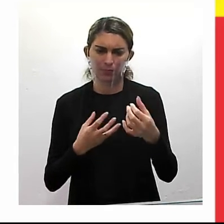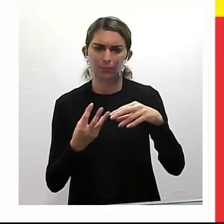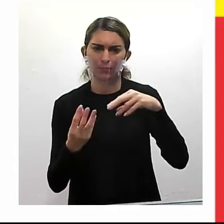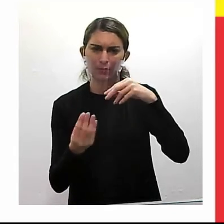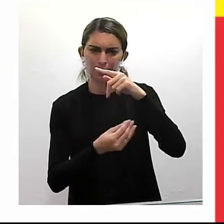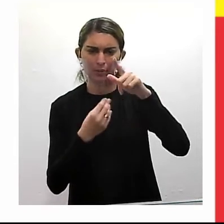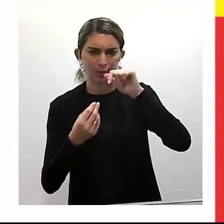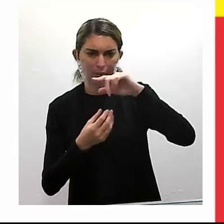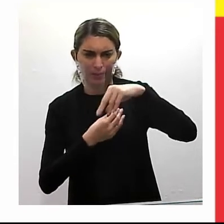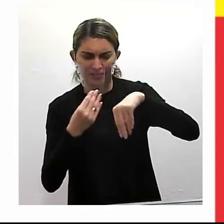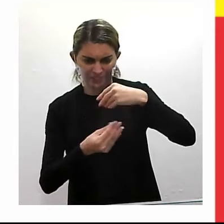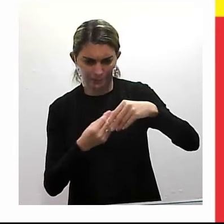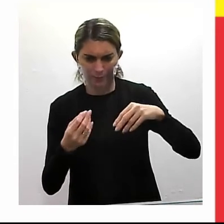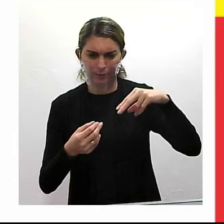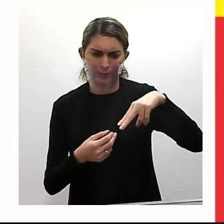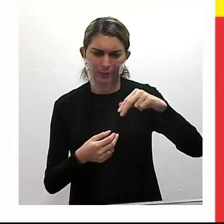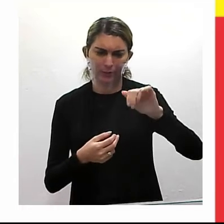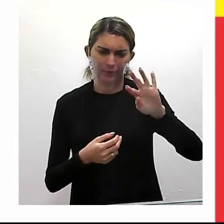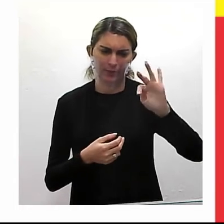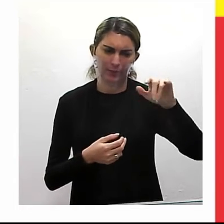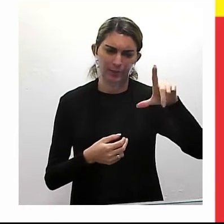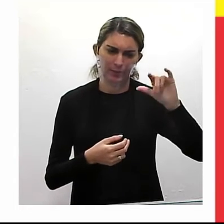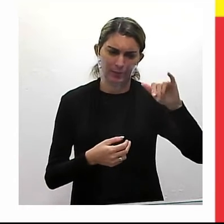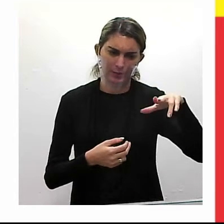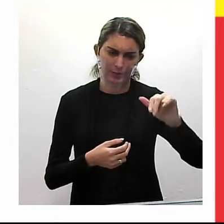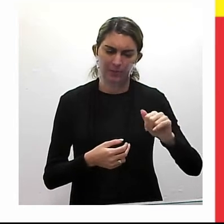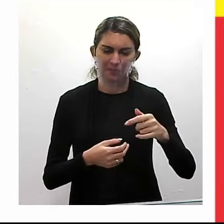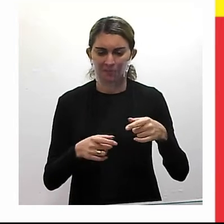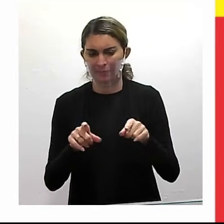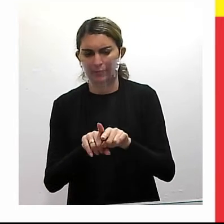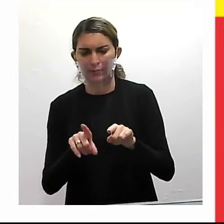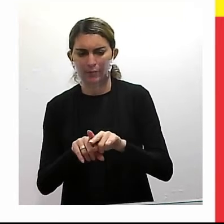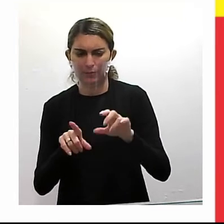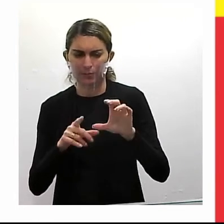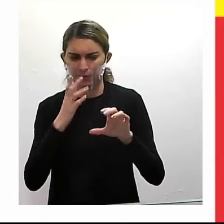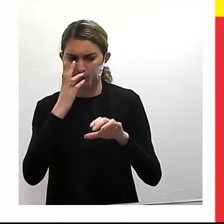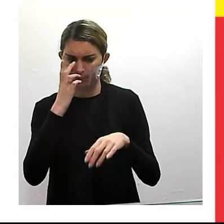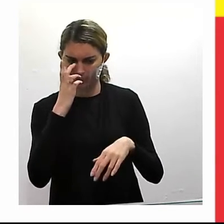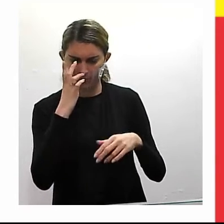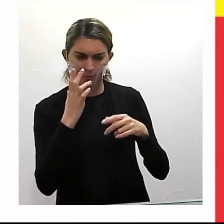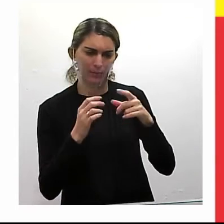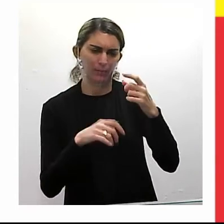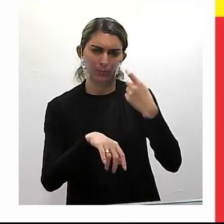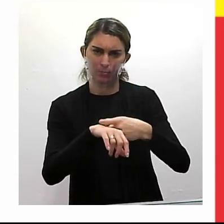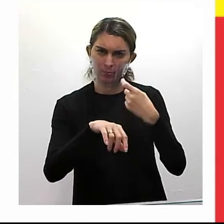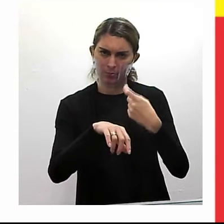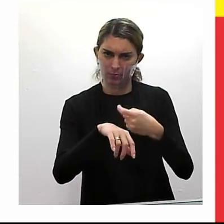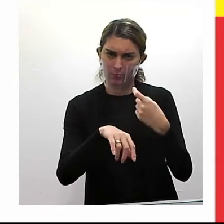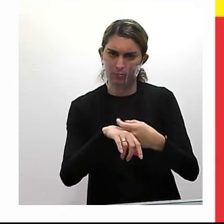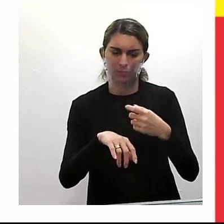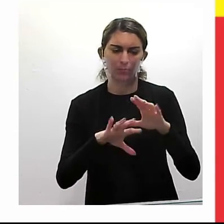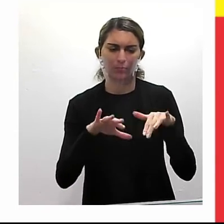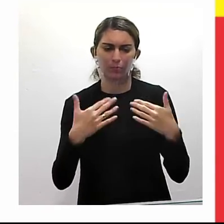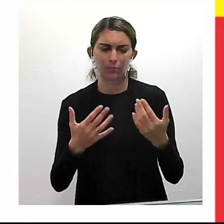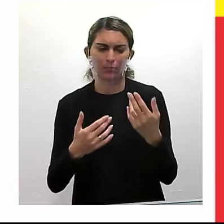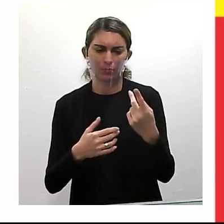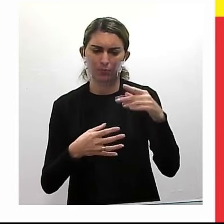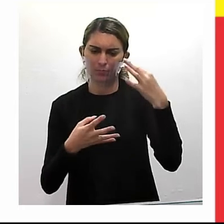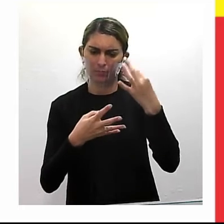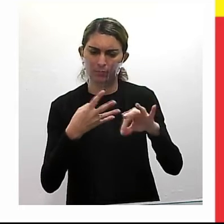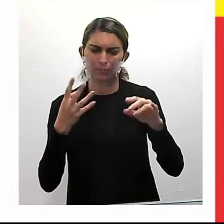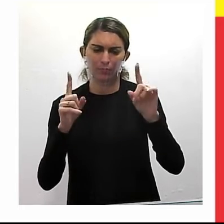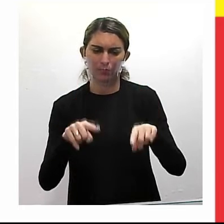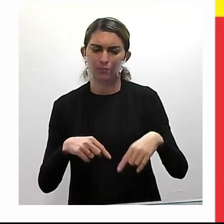que o naftaleno, também conhecido como naftalina, certo? Que é o C10H8, é sólido. Qual dessas afirmações